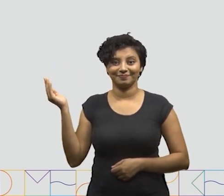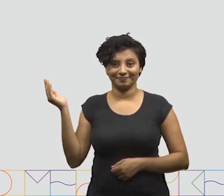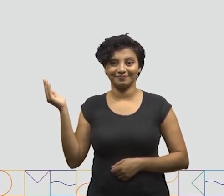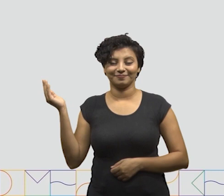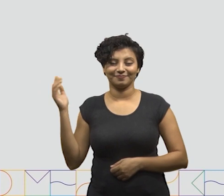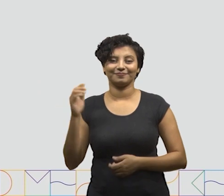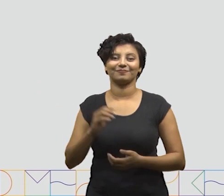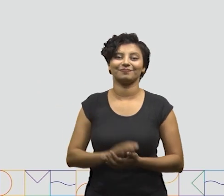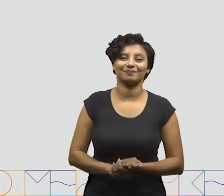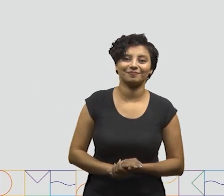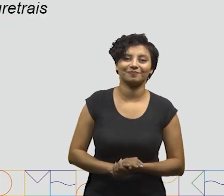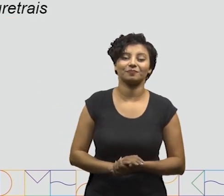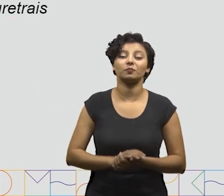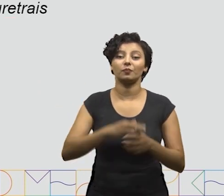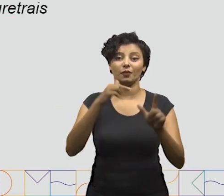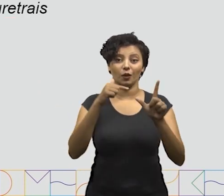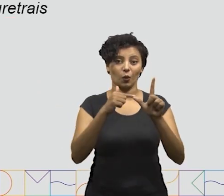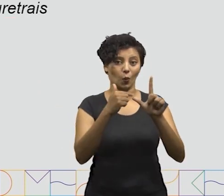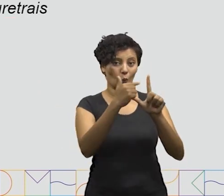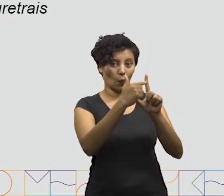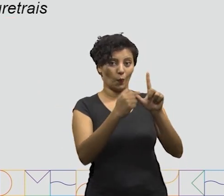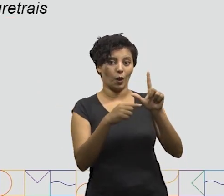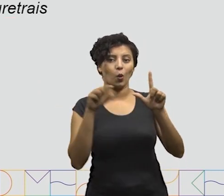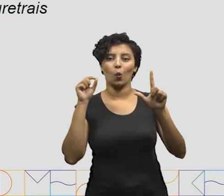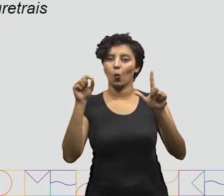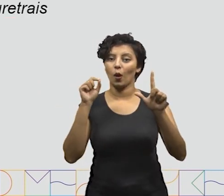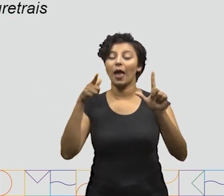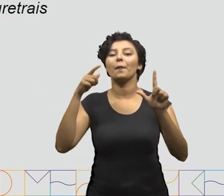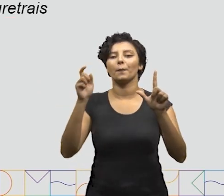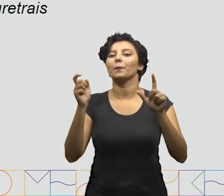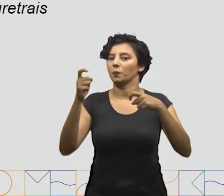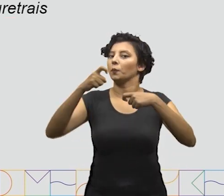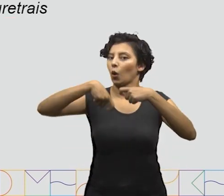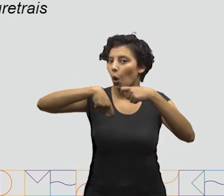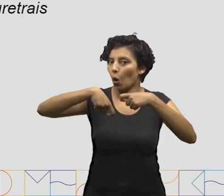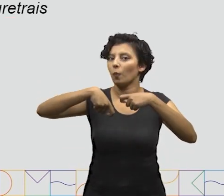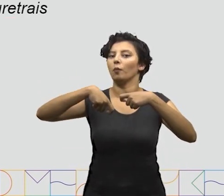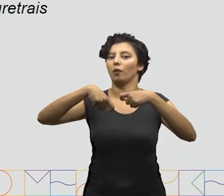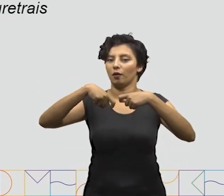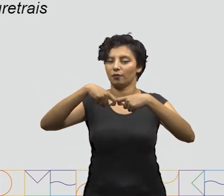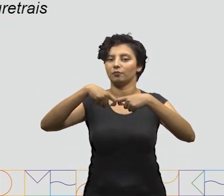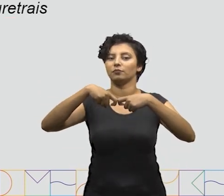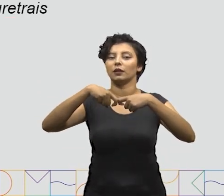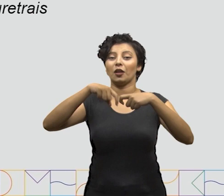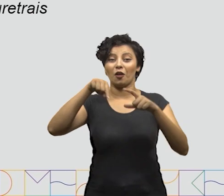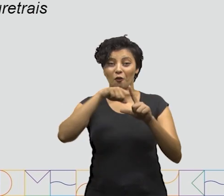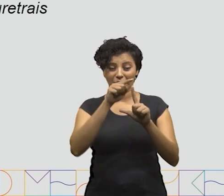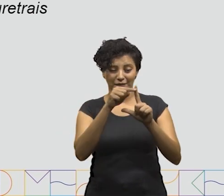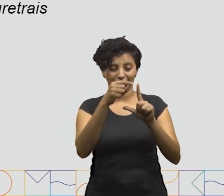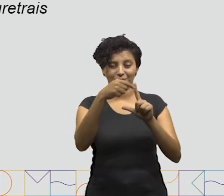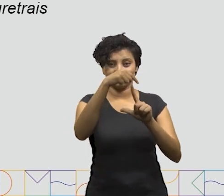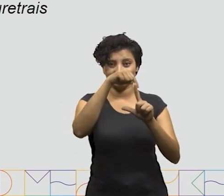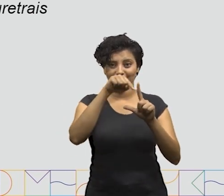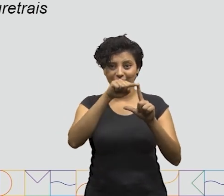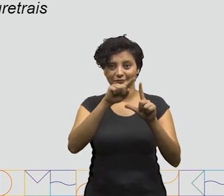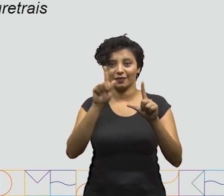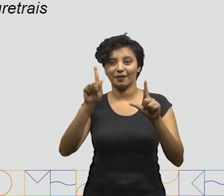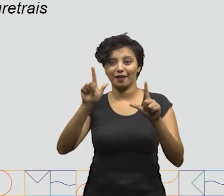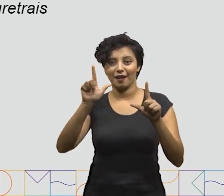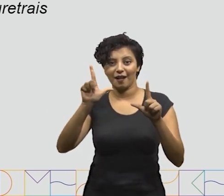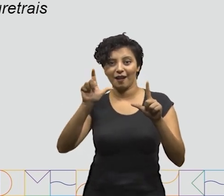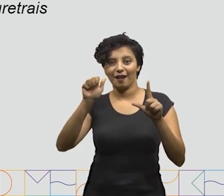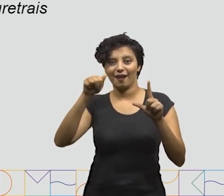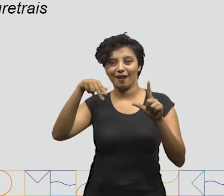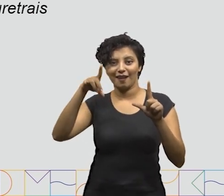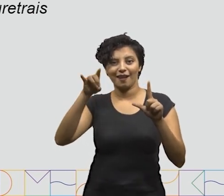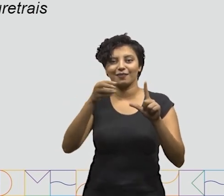glândulas bulbouretrais. O pênis é responsável pela cópula. A extremidade dele é chamada de